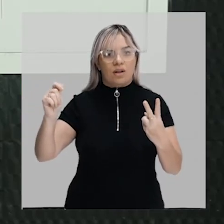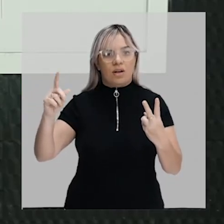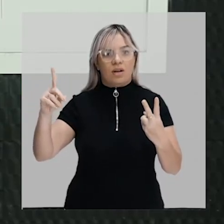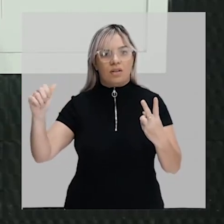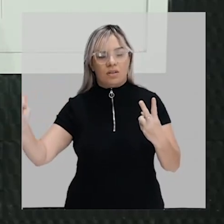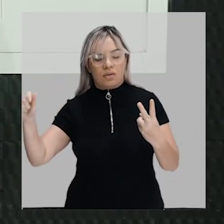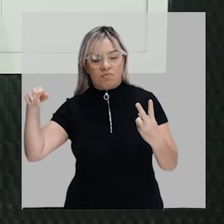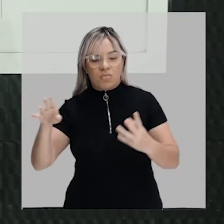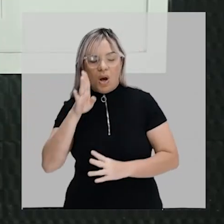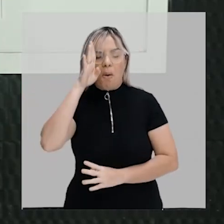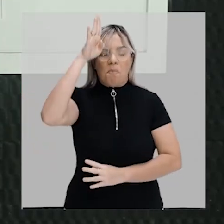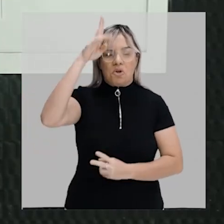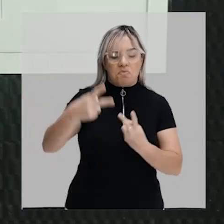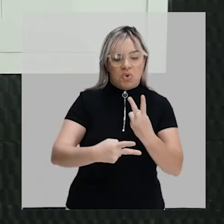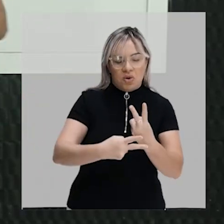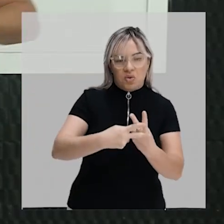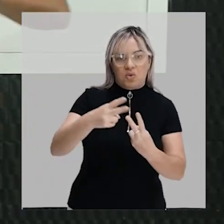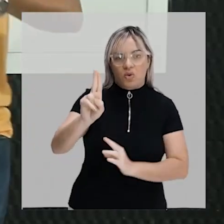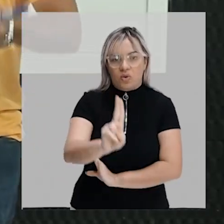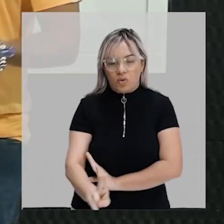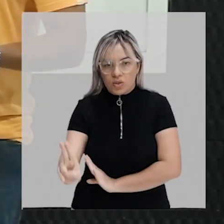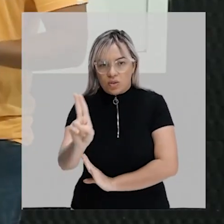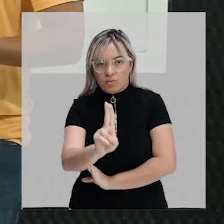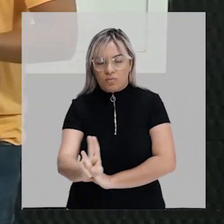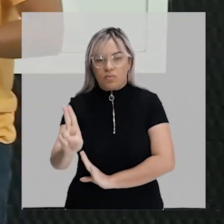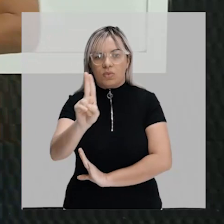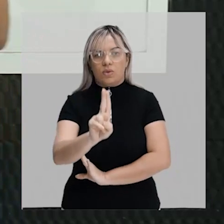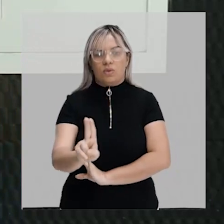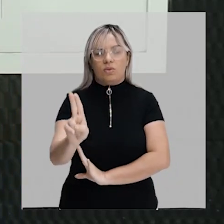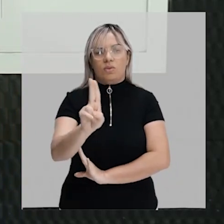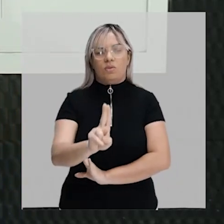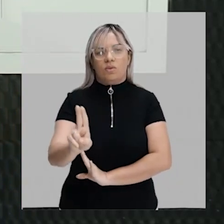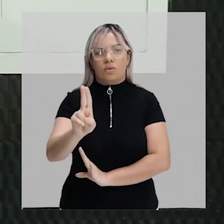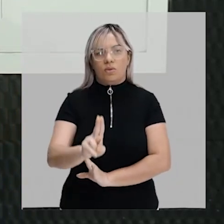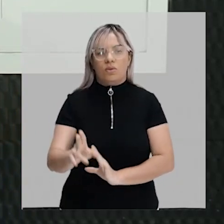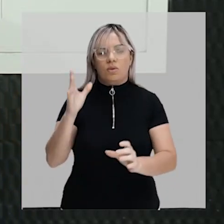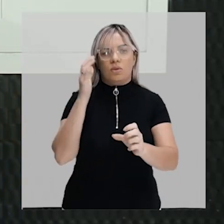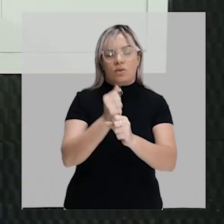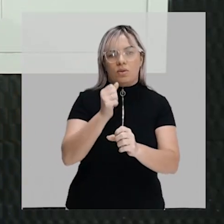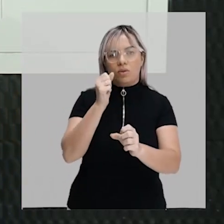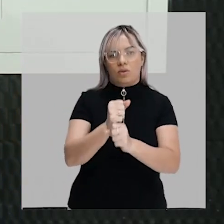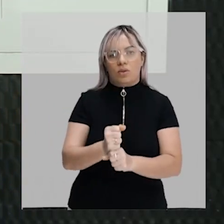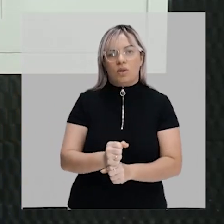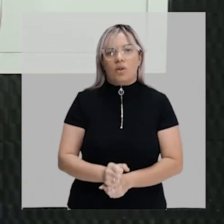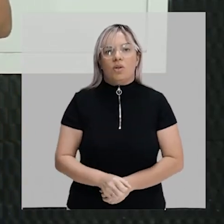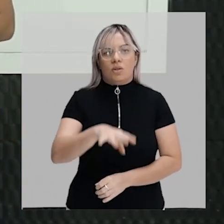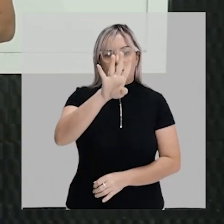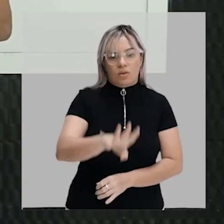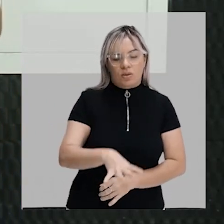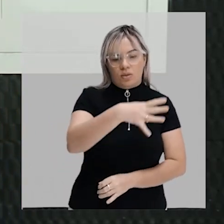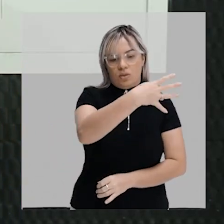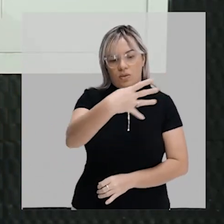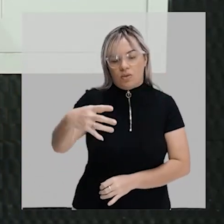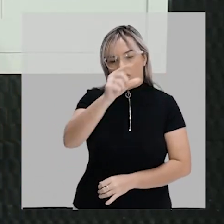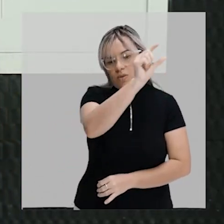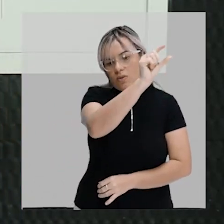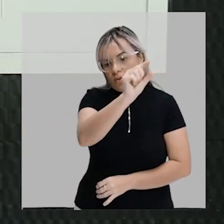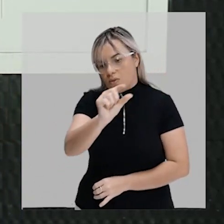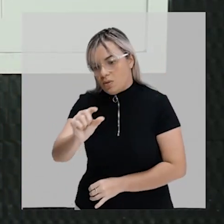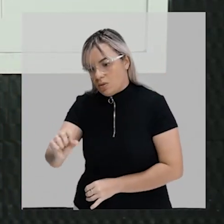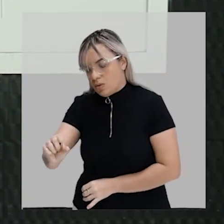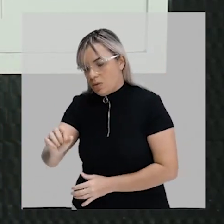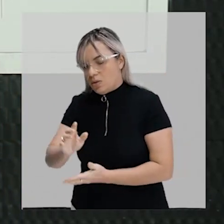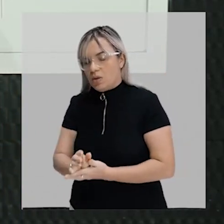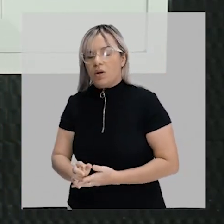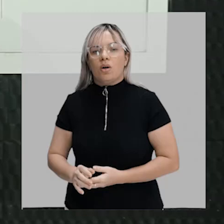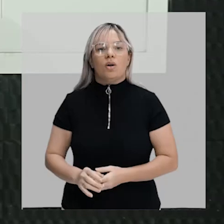seja a matriz principal porque ela que a gente vai usar lá no cálculo do determinante certo vamos usar também lá